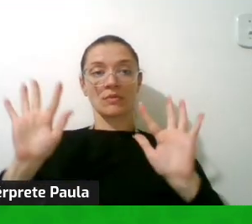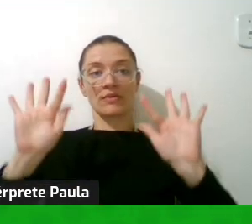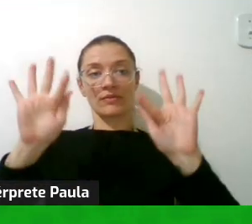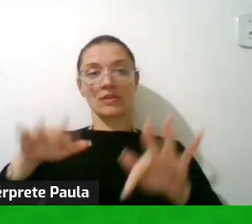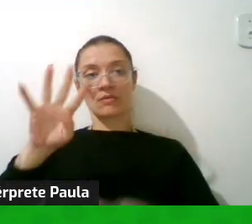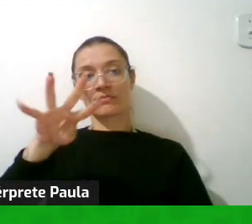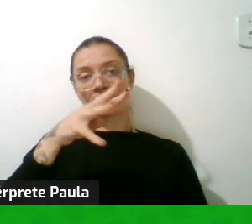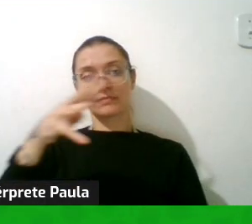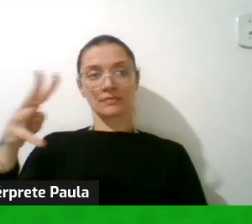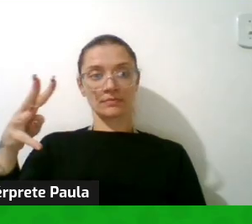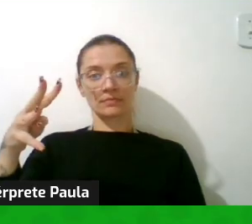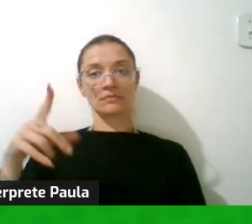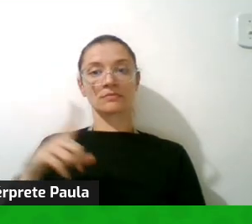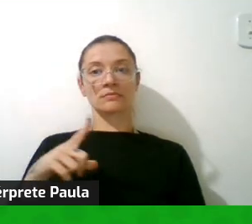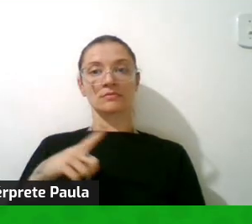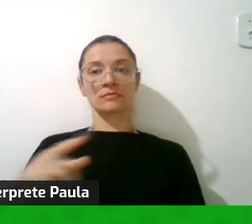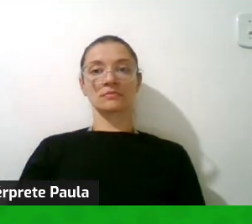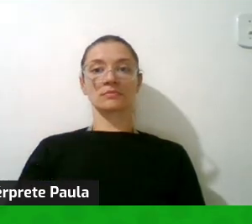planilha.